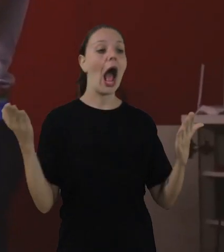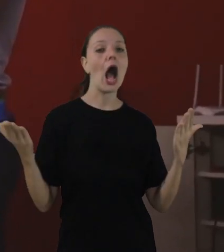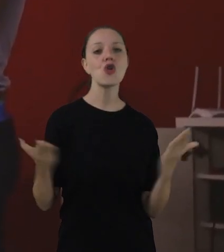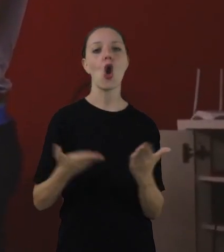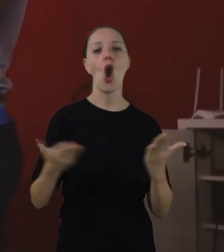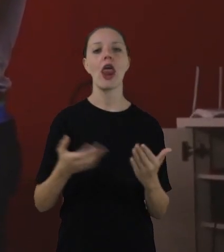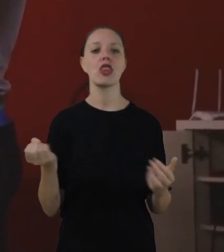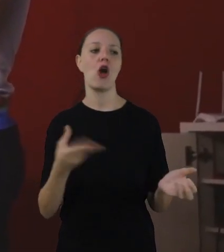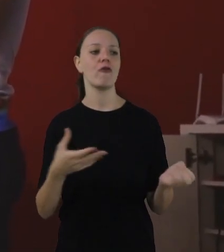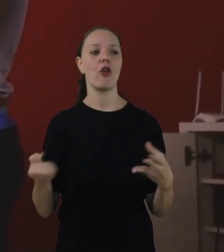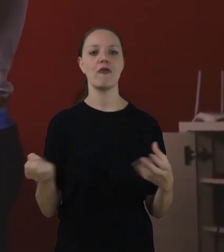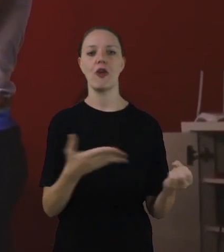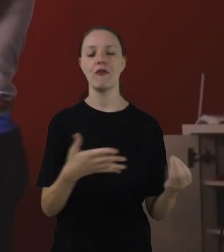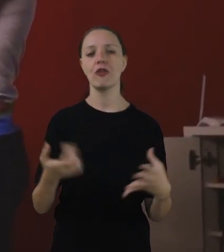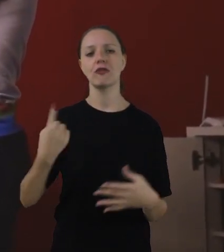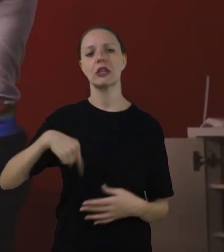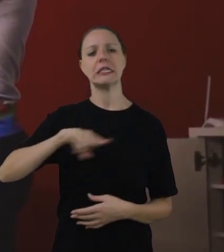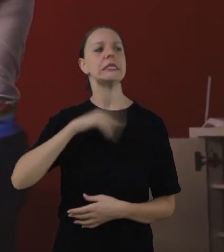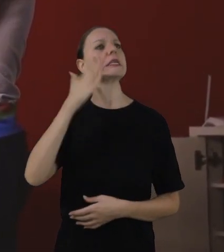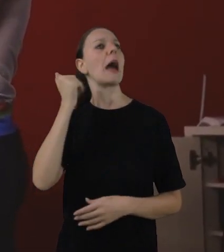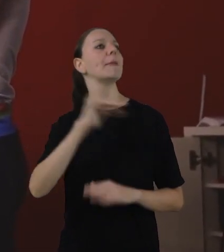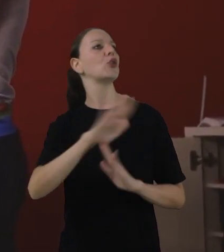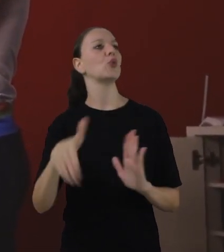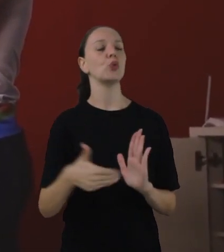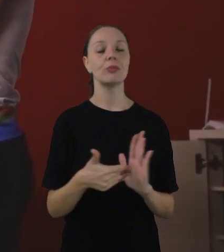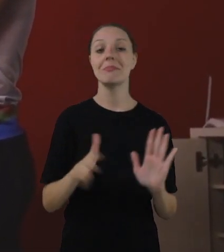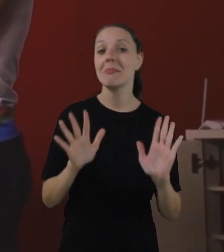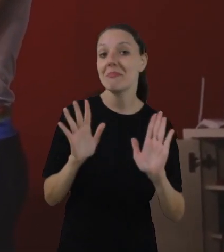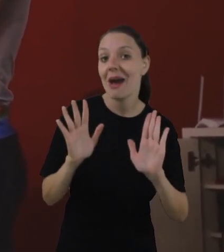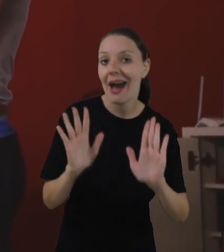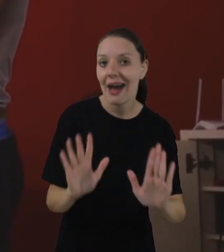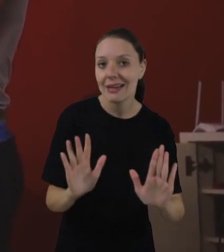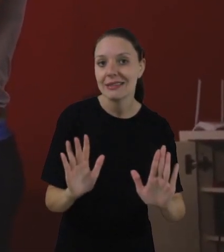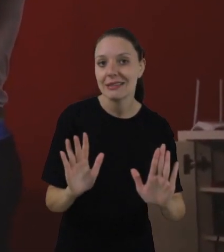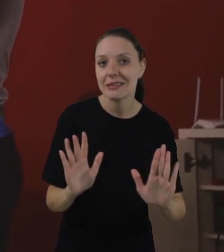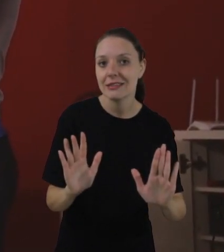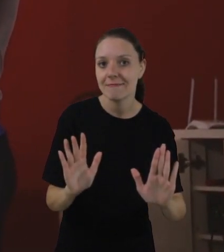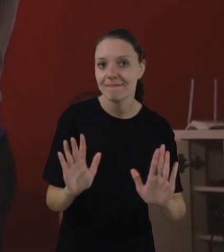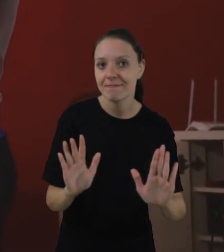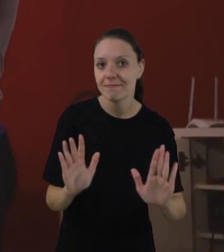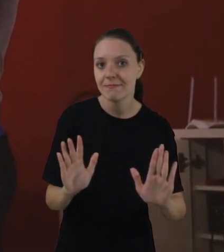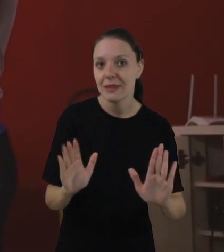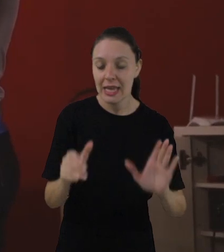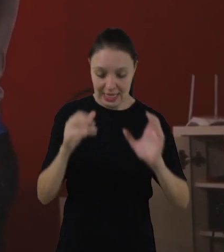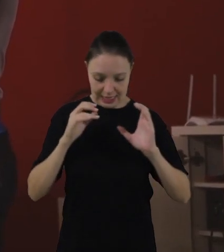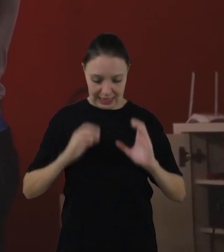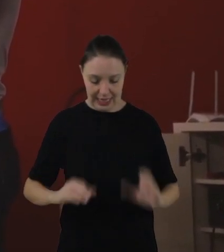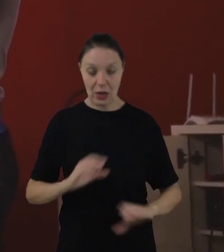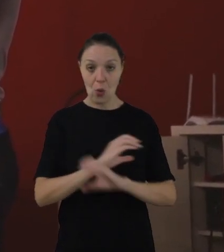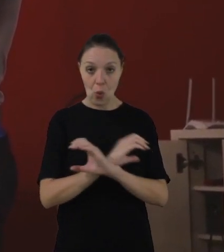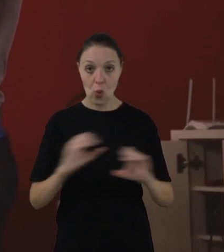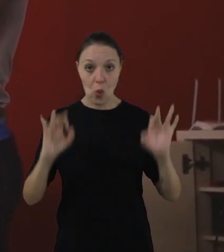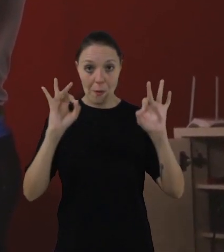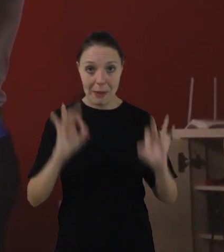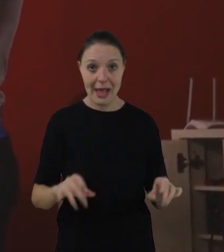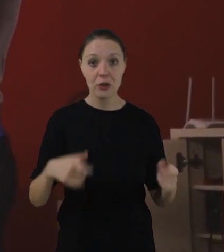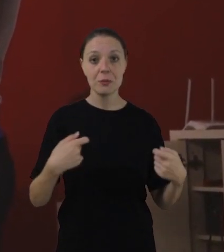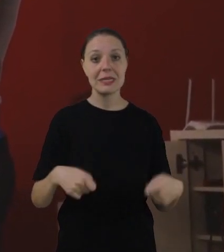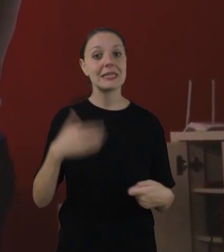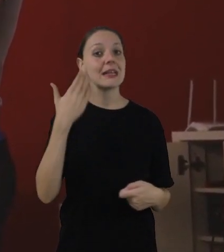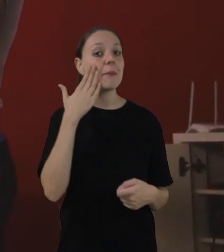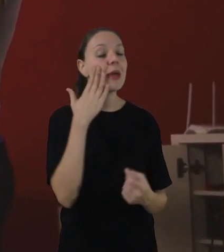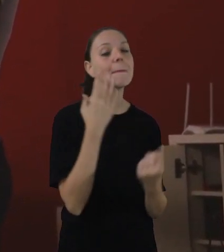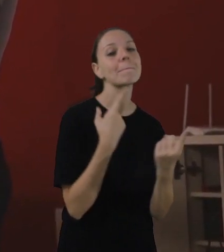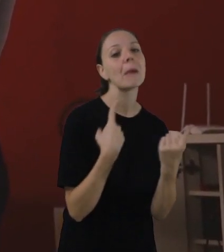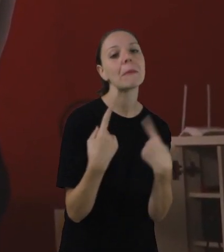que estão acontecendo agora, a gente sabe tudo. Mas, para você ser um cidadão completo, você tem que saber dialogar não